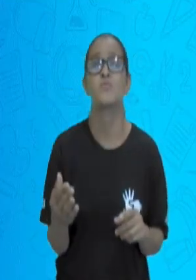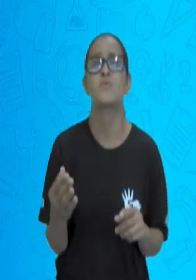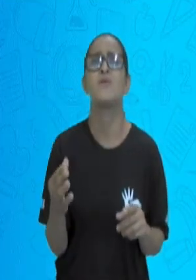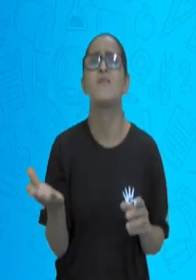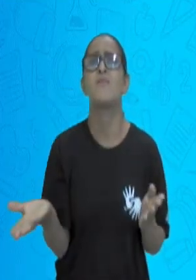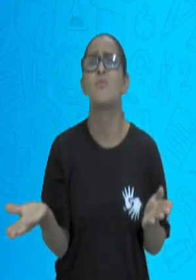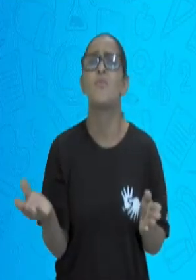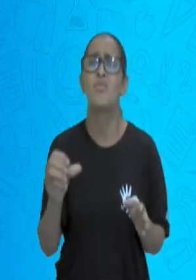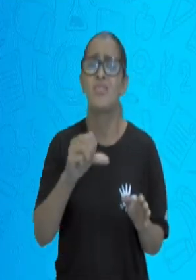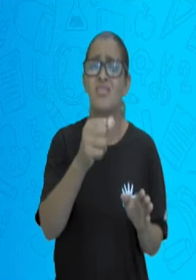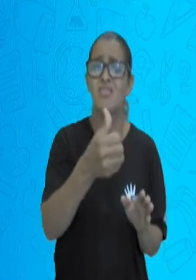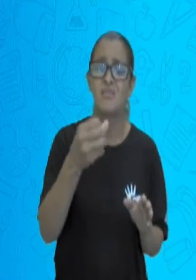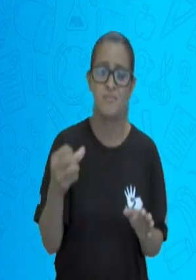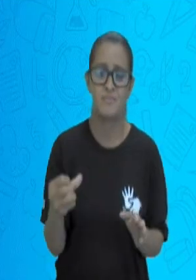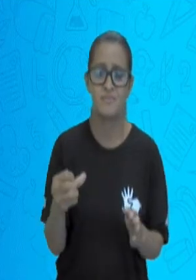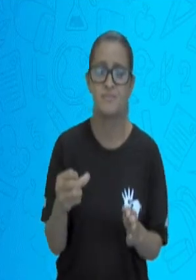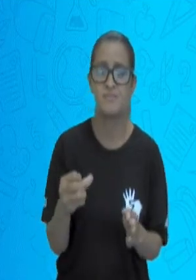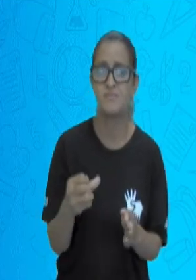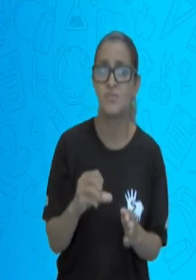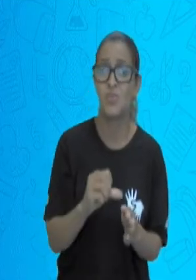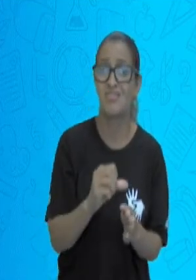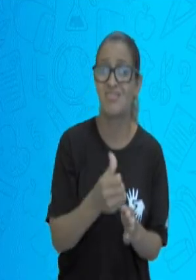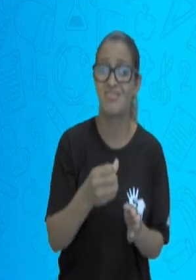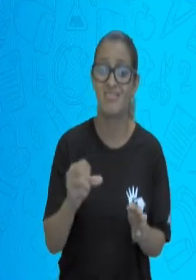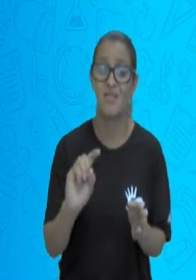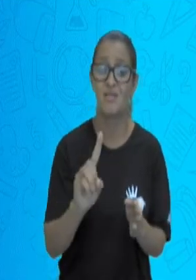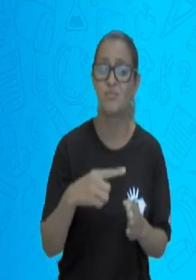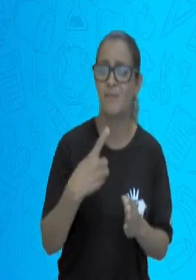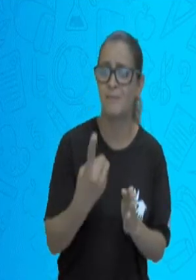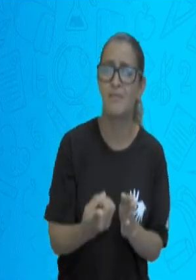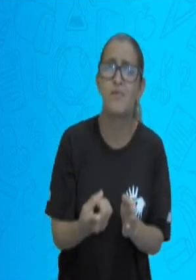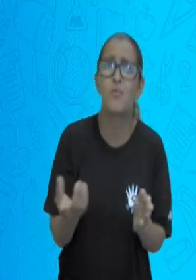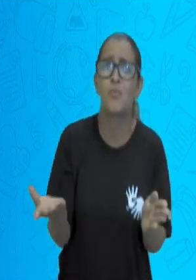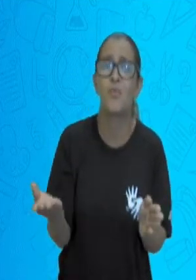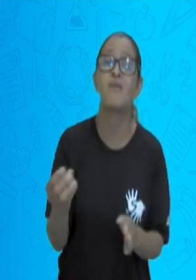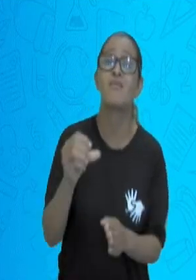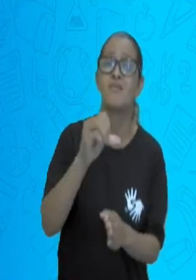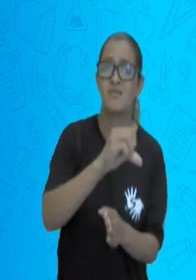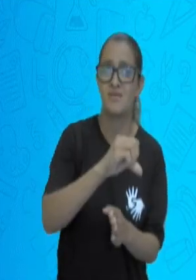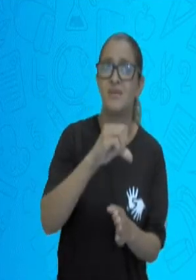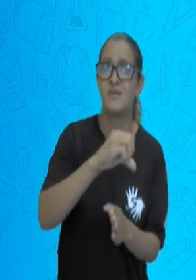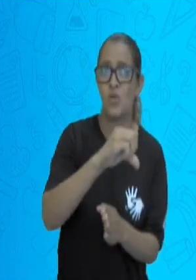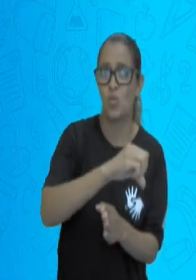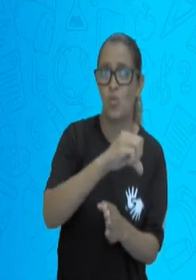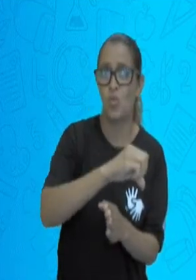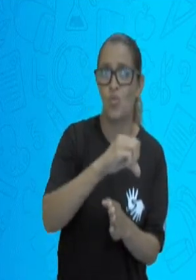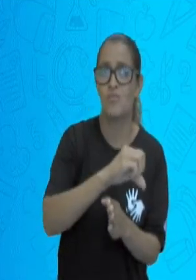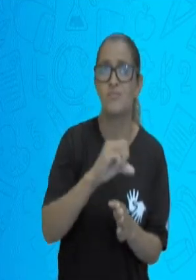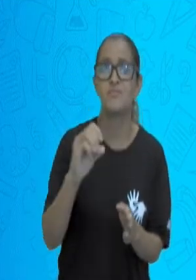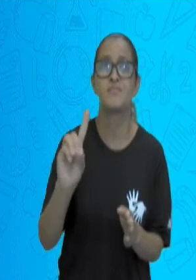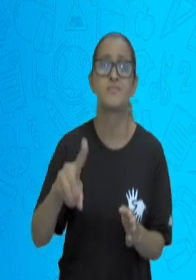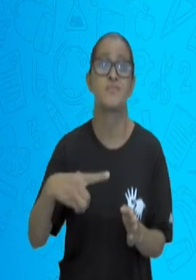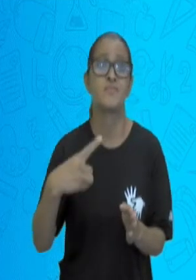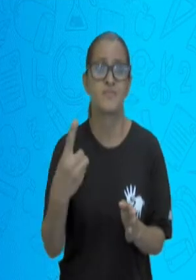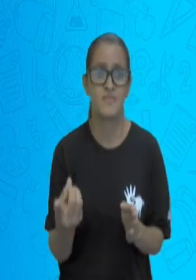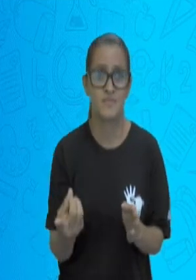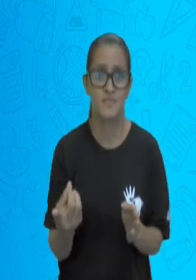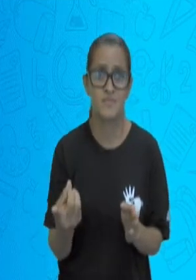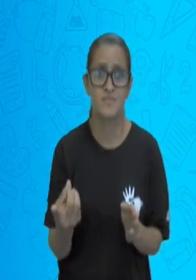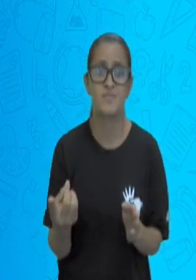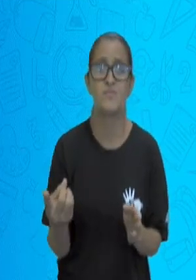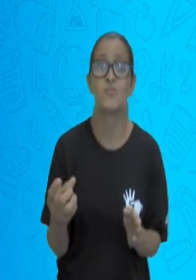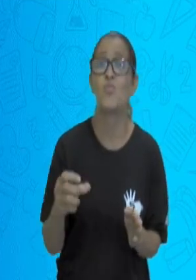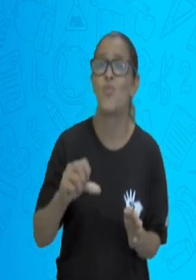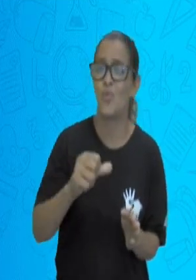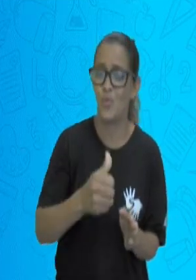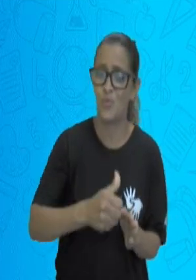10 seria 10 menos 1, que vai ser o 9. O sucessor de 10